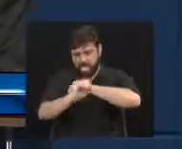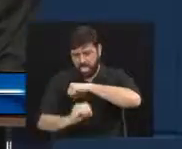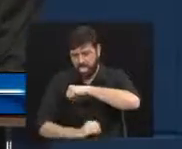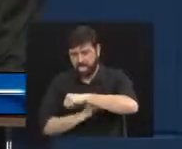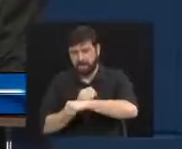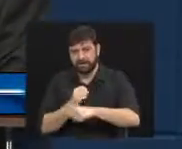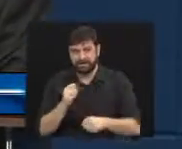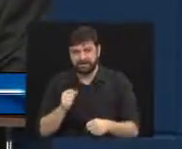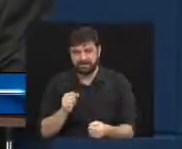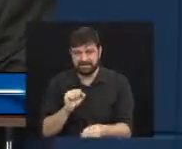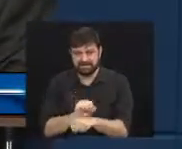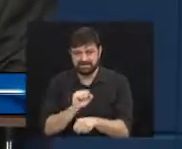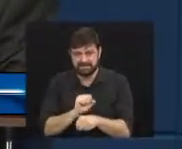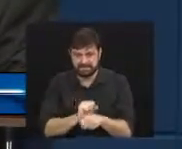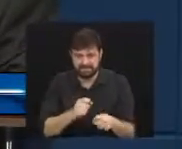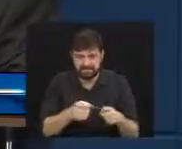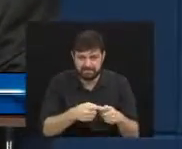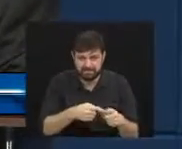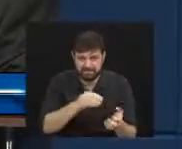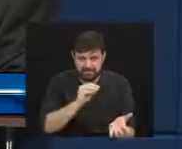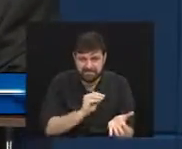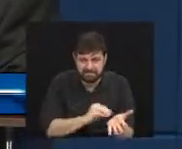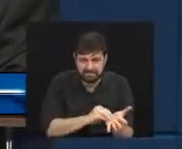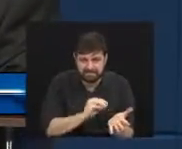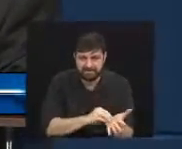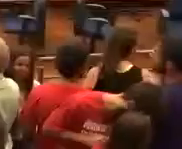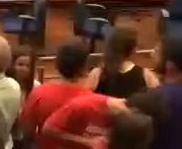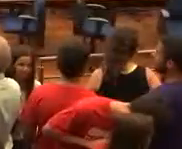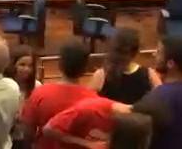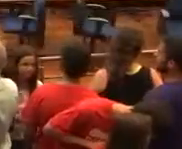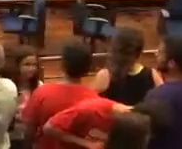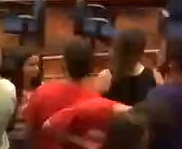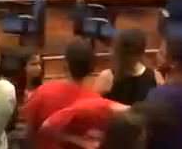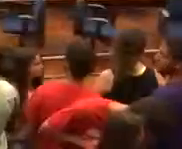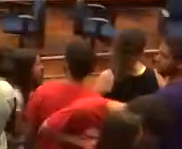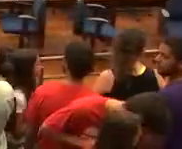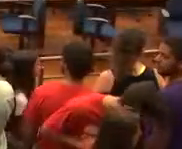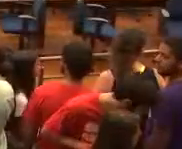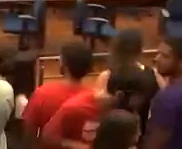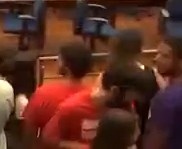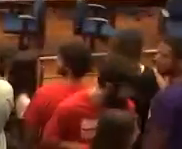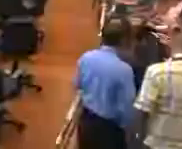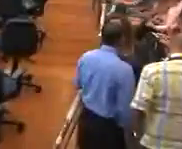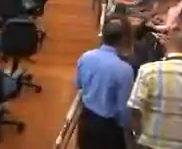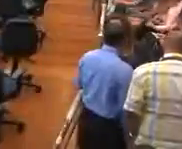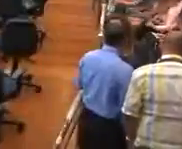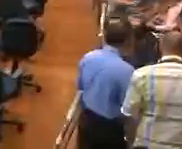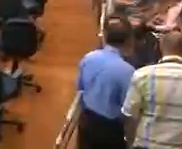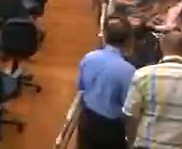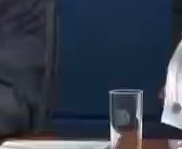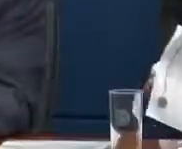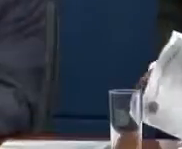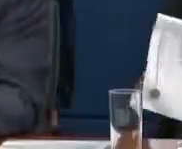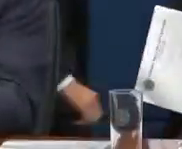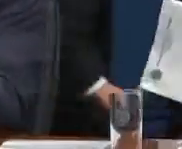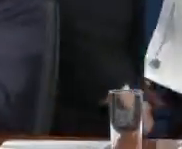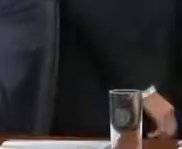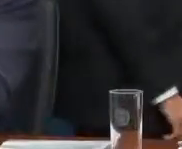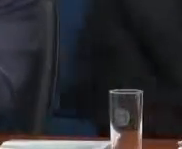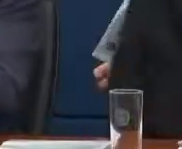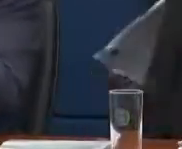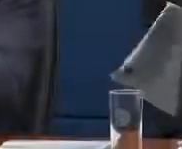Depois do discurso de Jonas Donizete, que durou pelo menos meia hora, a sessão foi suspensa por 5 minutos e em seguida foi retomado o